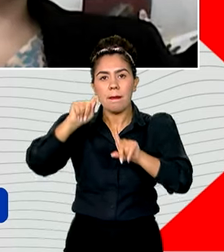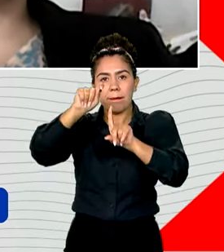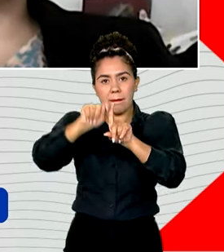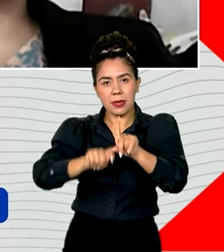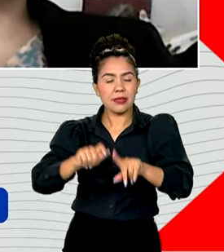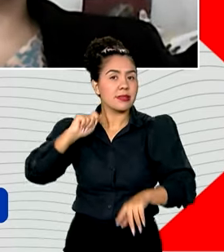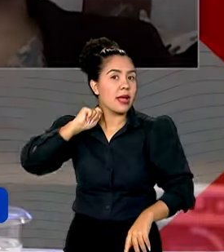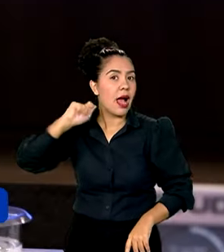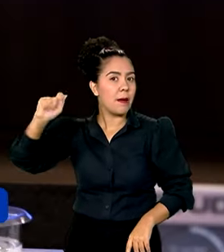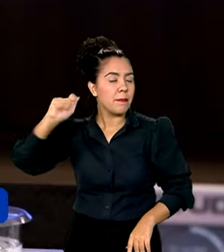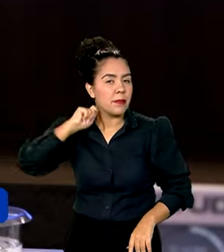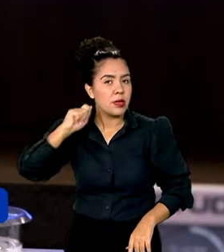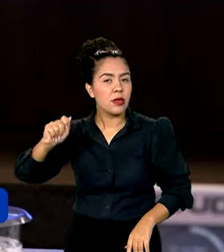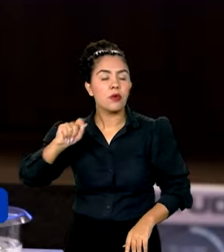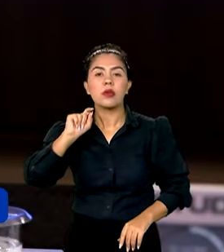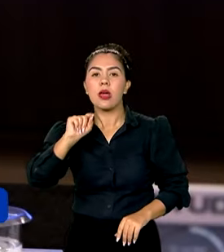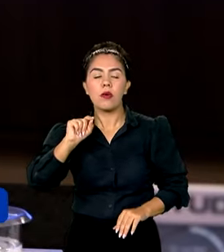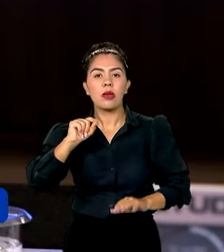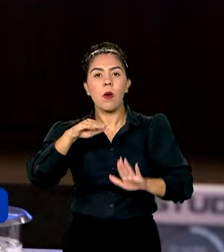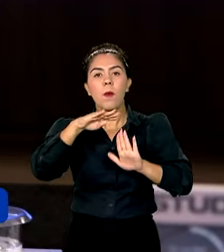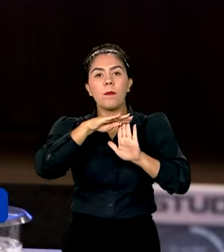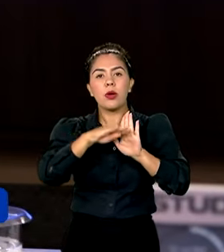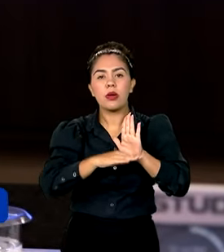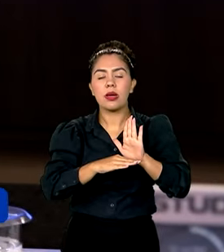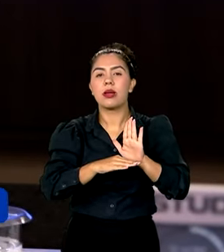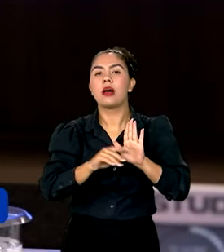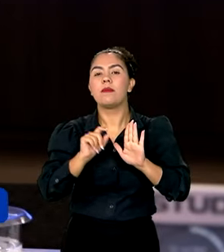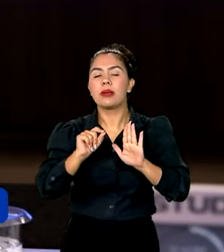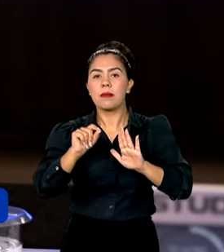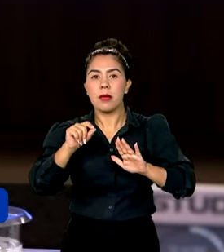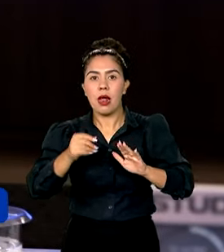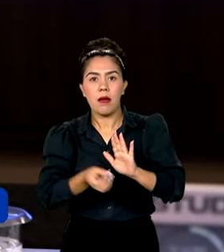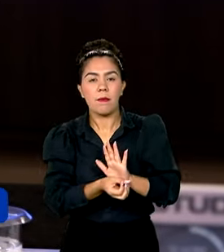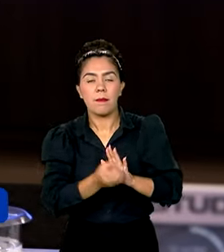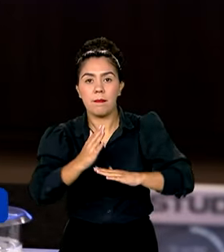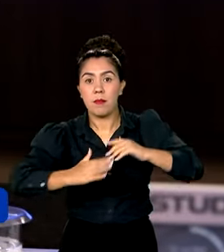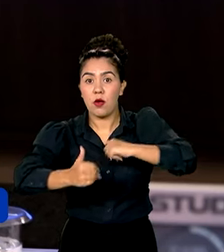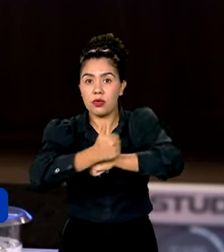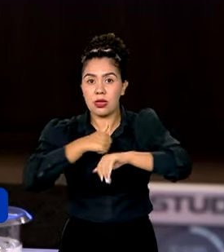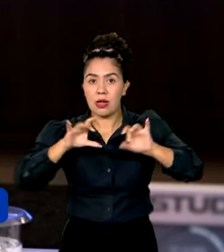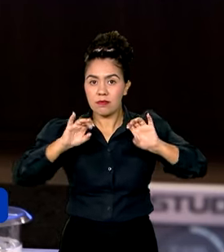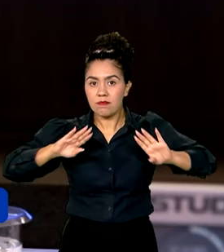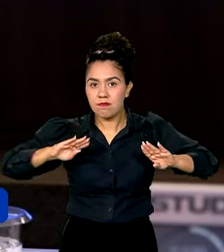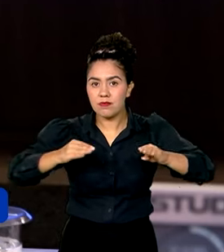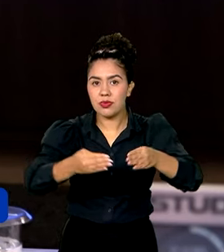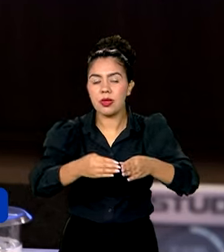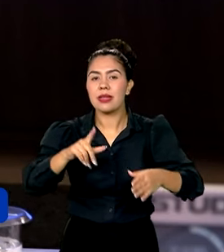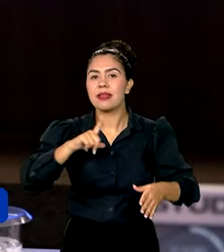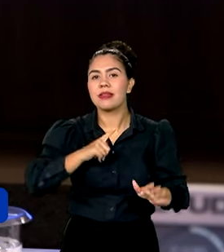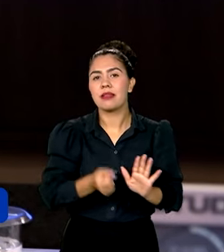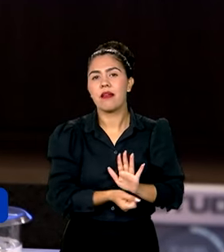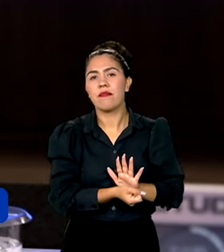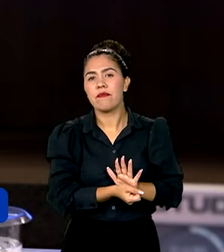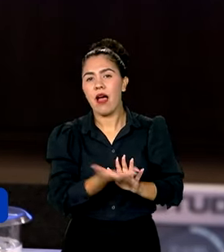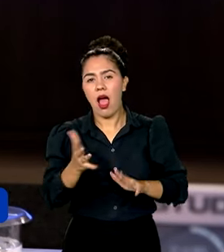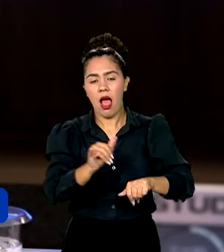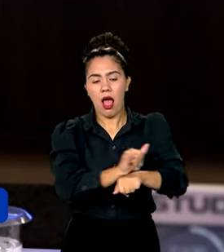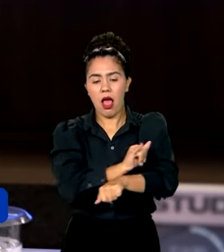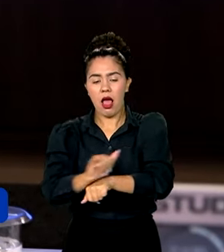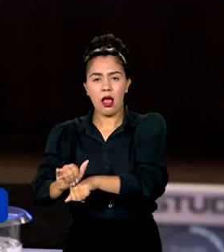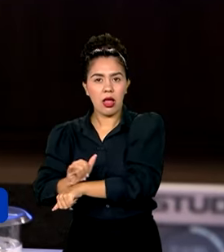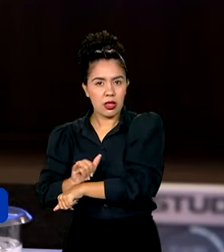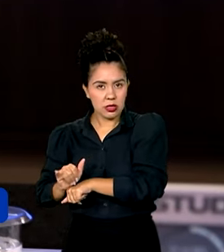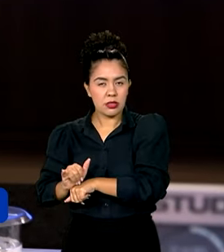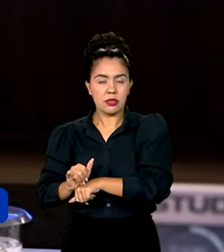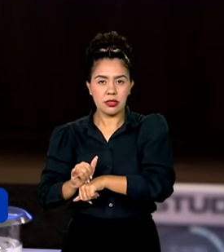especialistas que é um programa que combina várias estratégias e que começa na nossa saúde da família